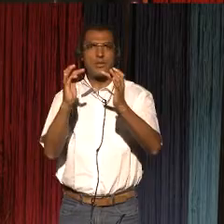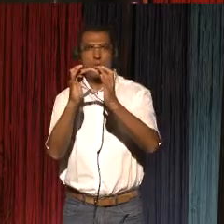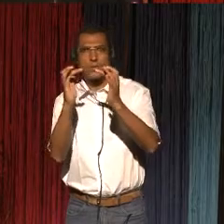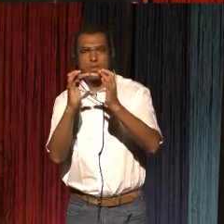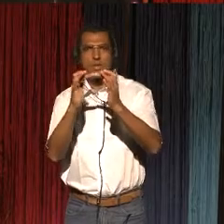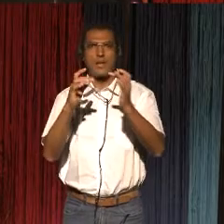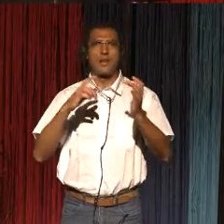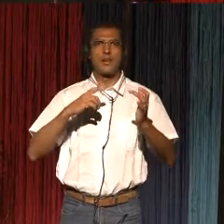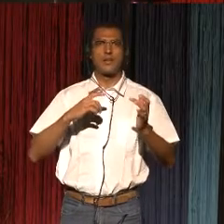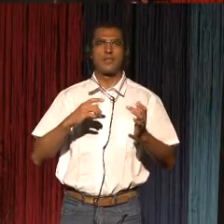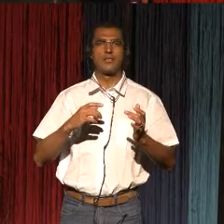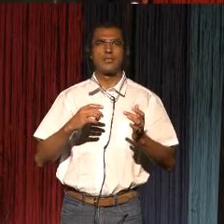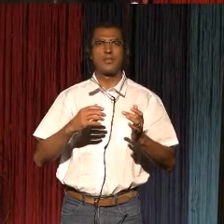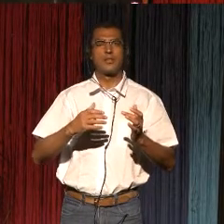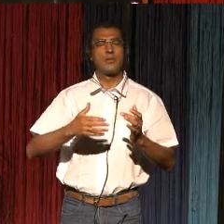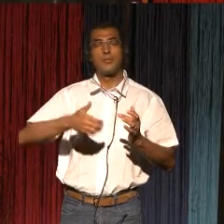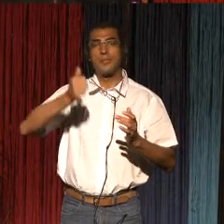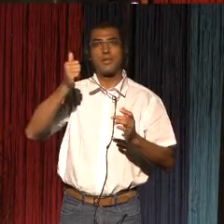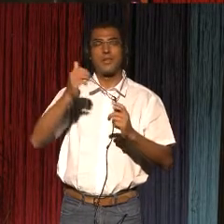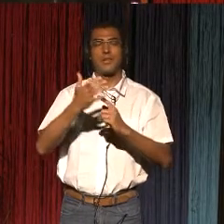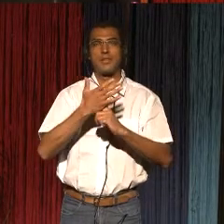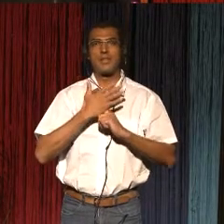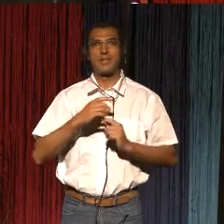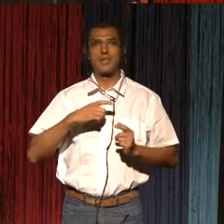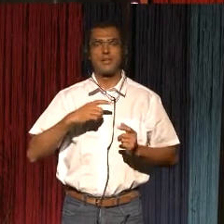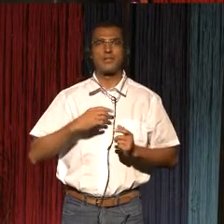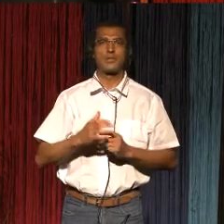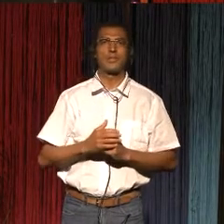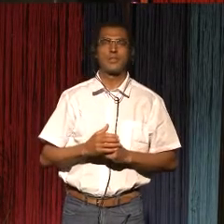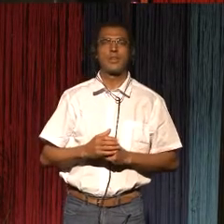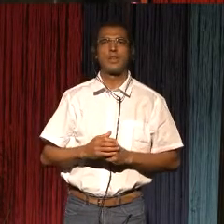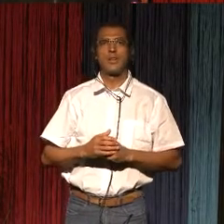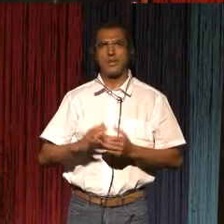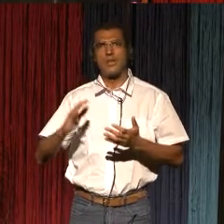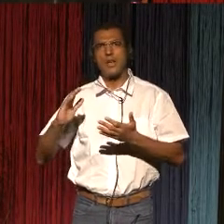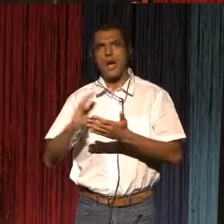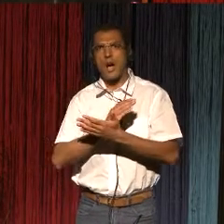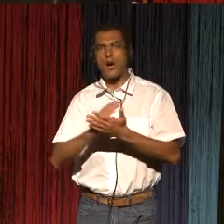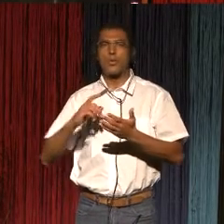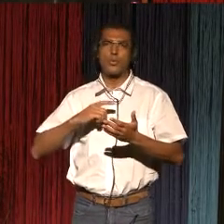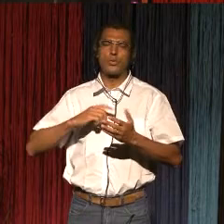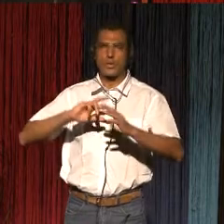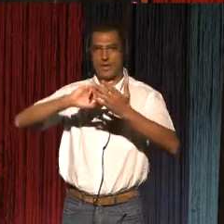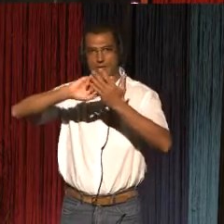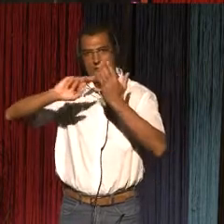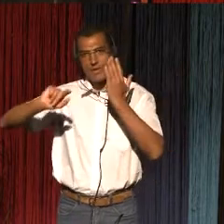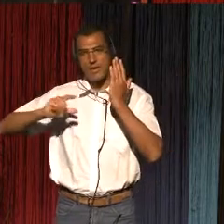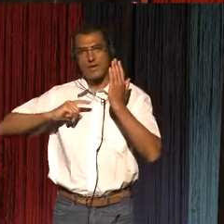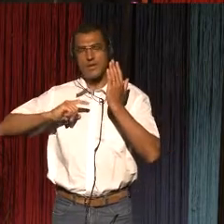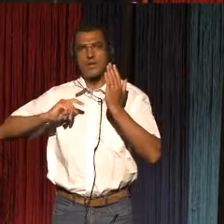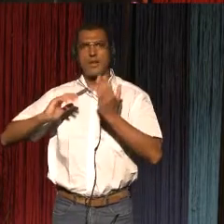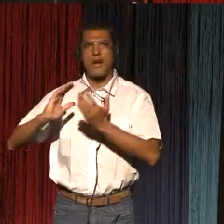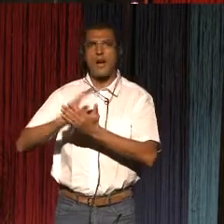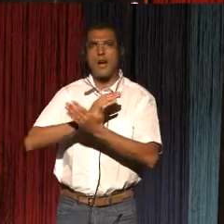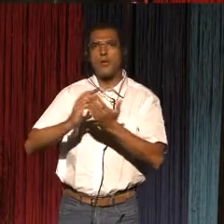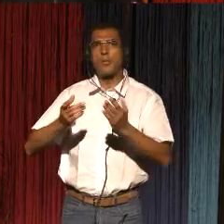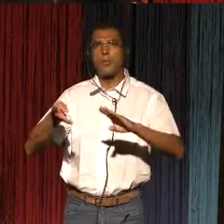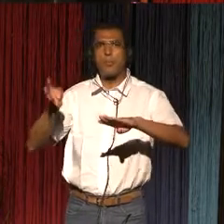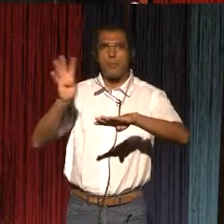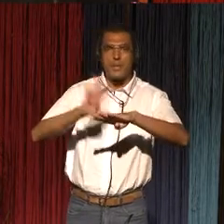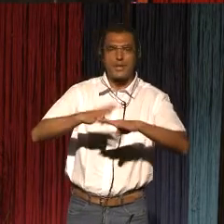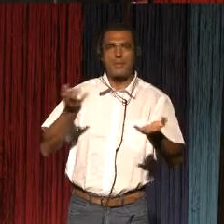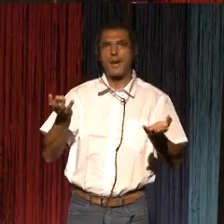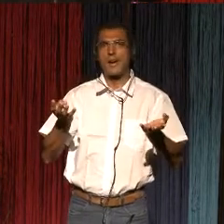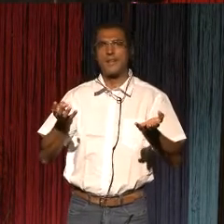a diferença entre os diferentes programas CogMed, treinamento em matemática, será que eles teriam resultados